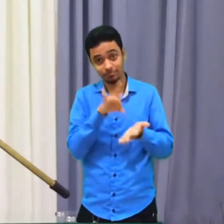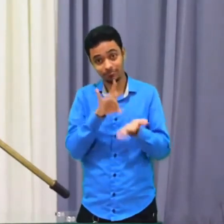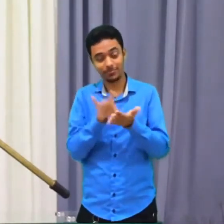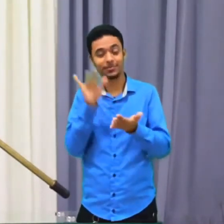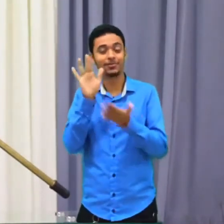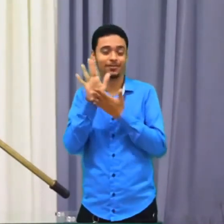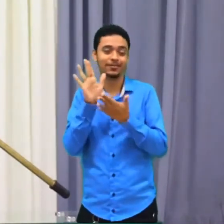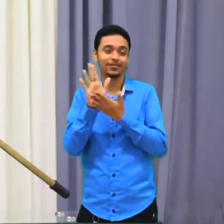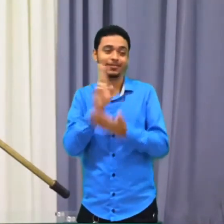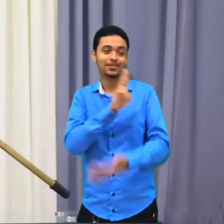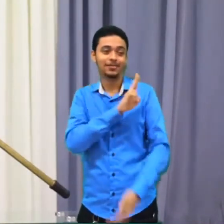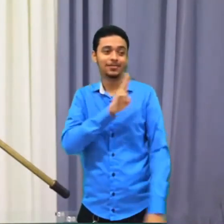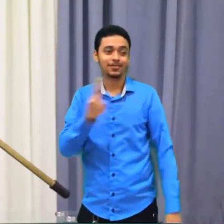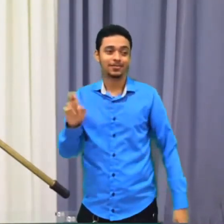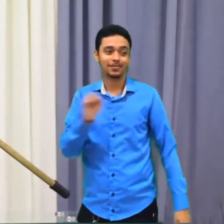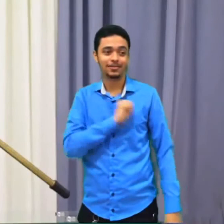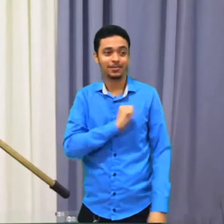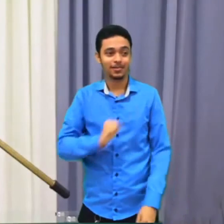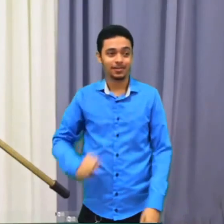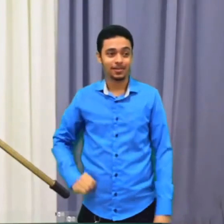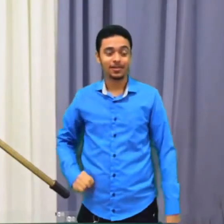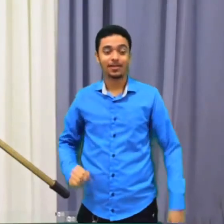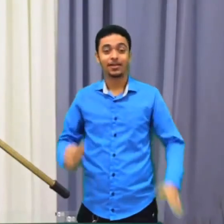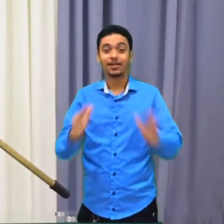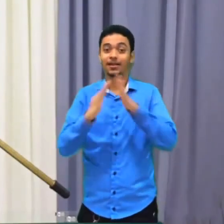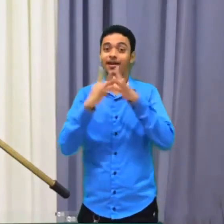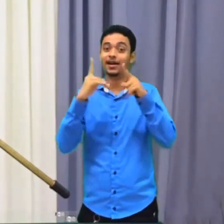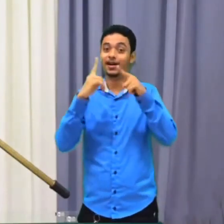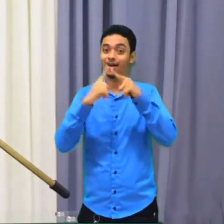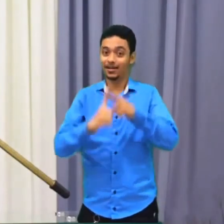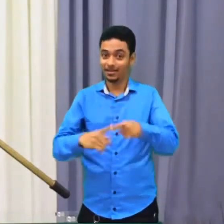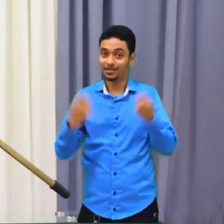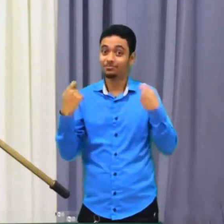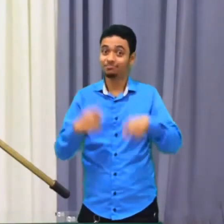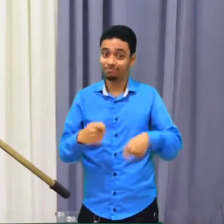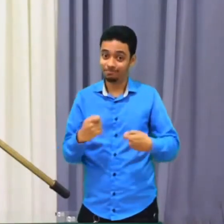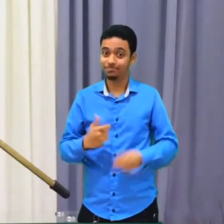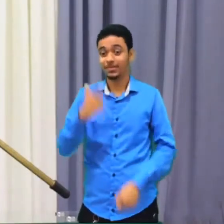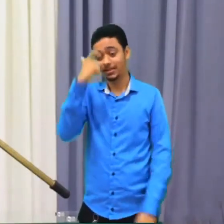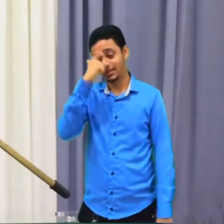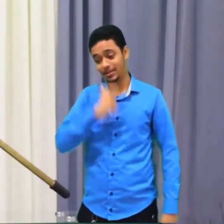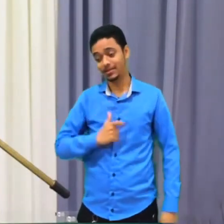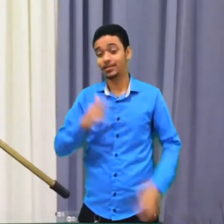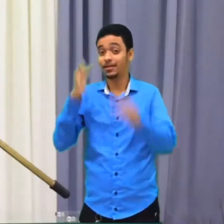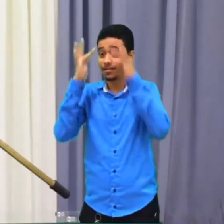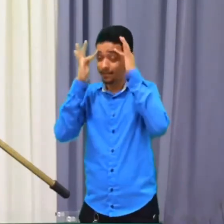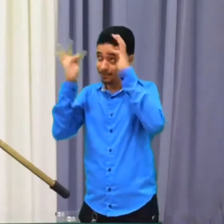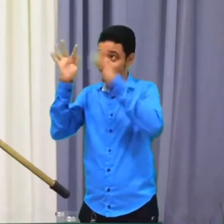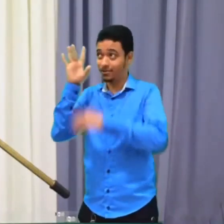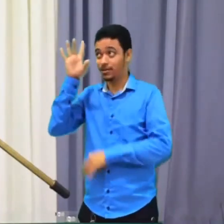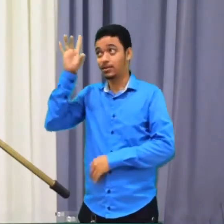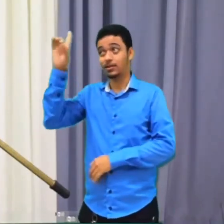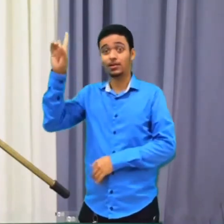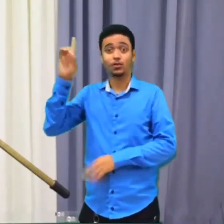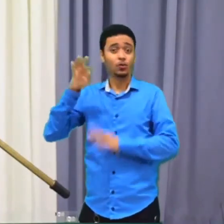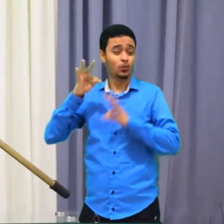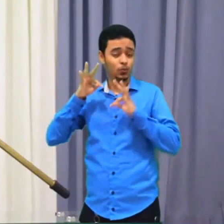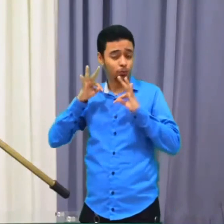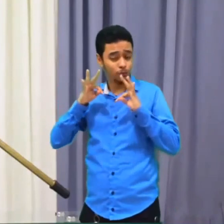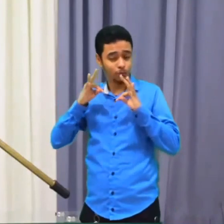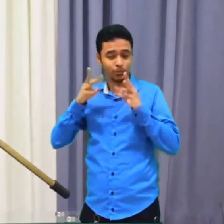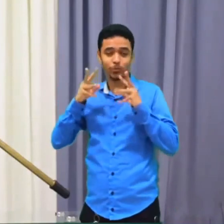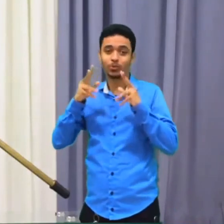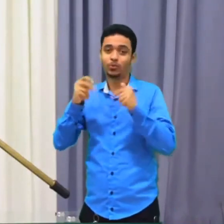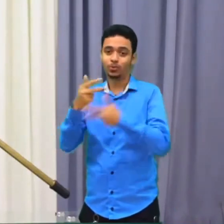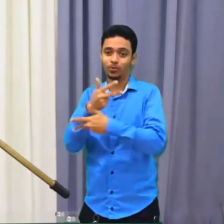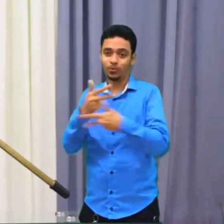o santo nome do Senhor. E a igreja precisa ser fiel ao Senhor em tudo, em toda a